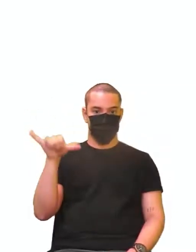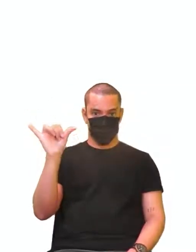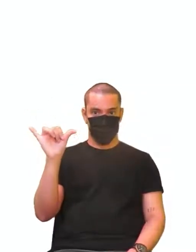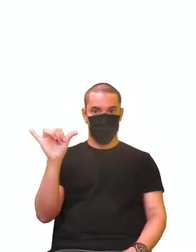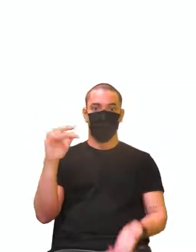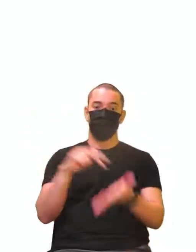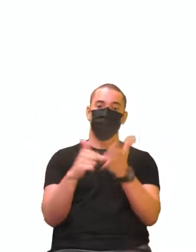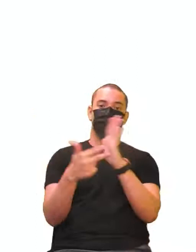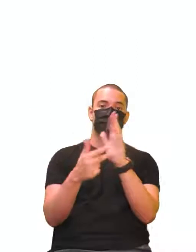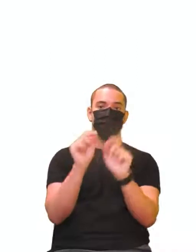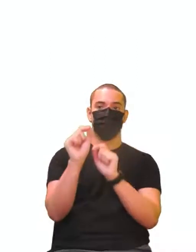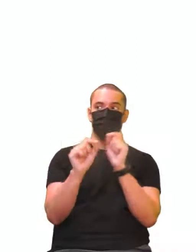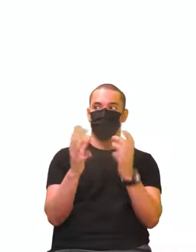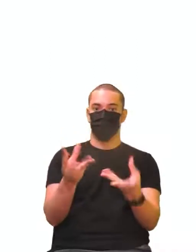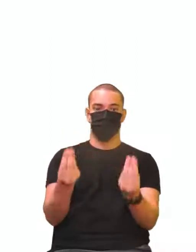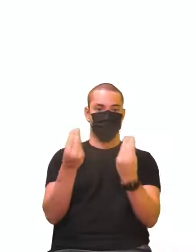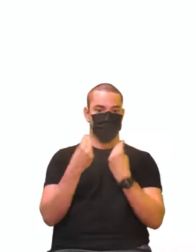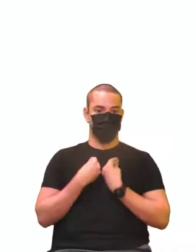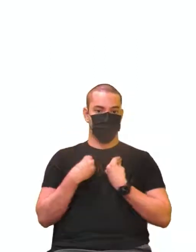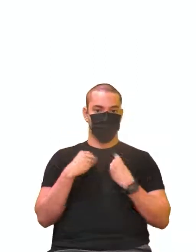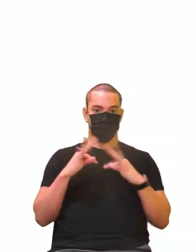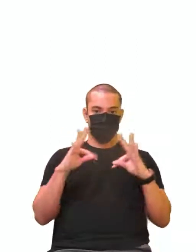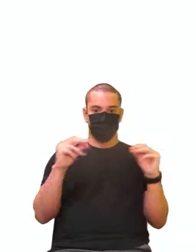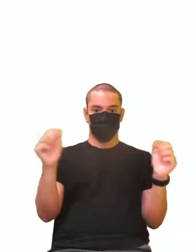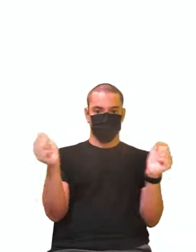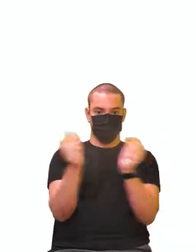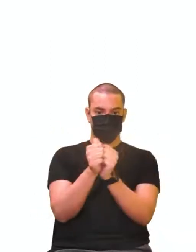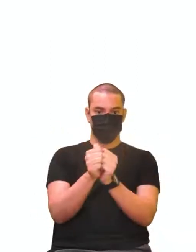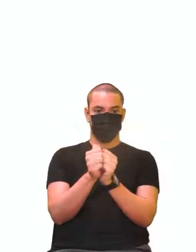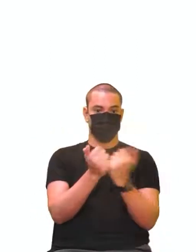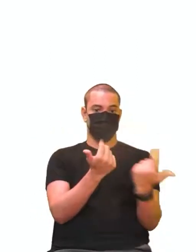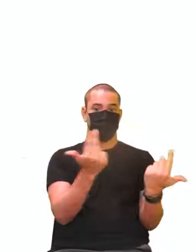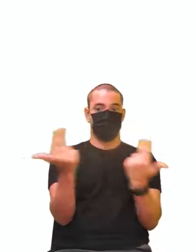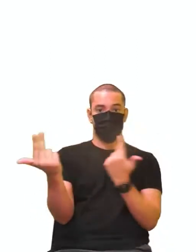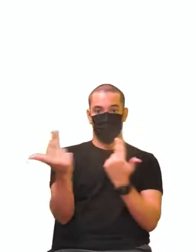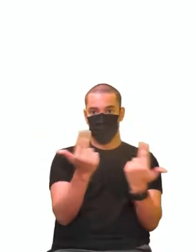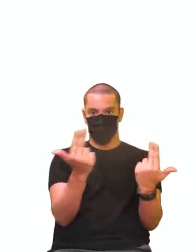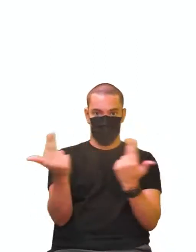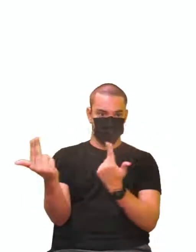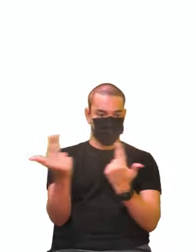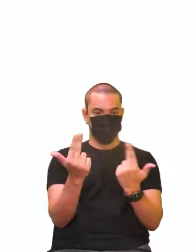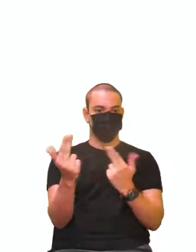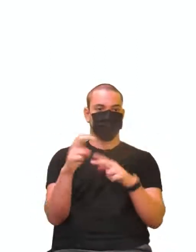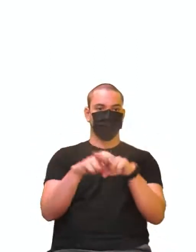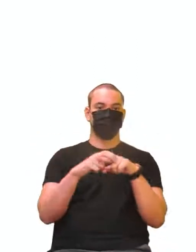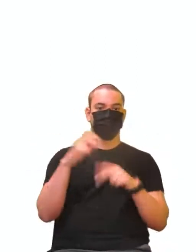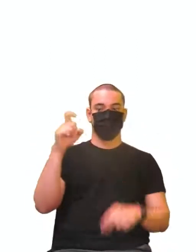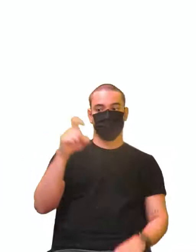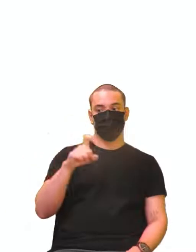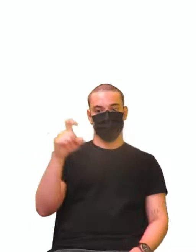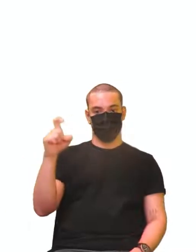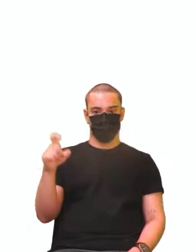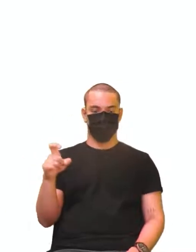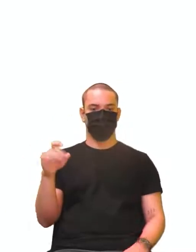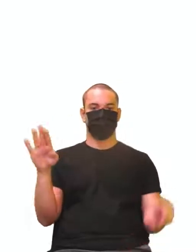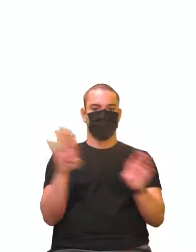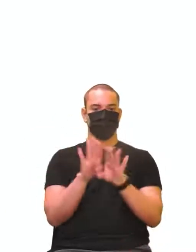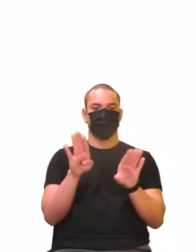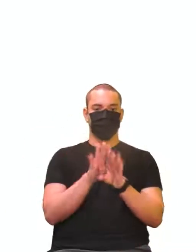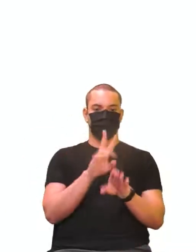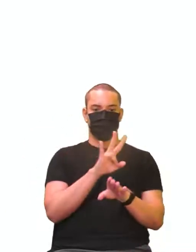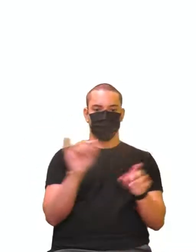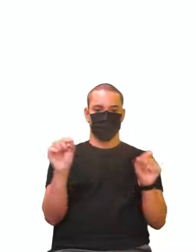O que é que ele faz? Ó? Ele pega daqui e junta com esse, dá 2 iguais. Nesse caso aqui são XX. Aí ele vai pegar